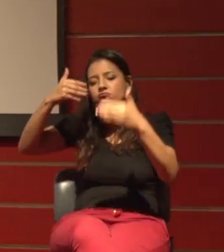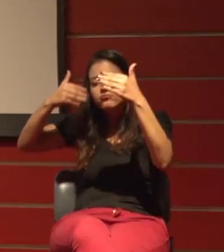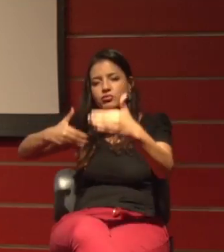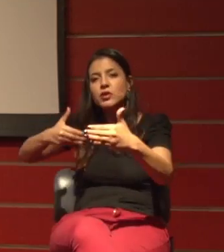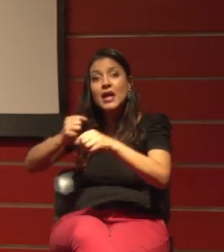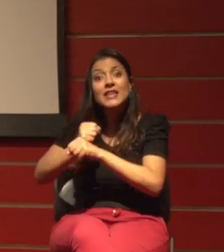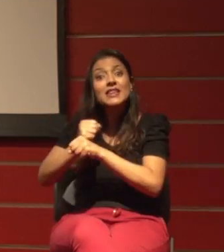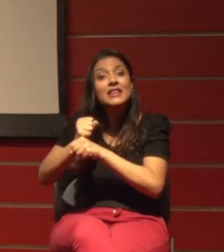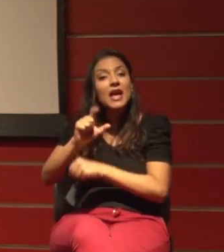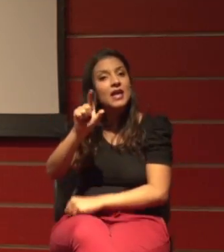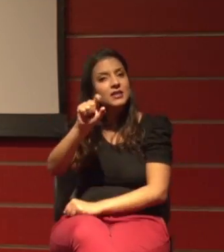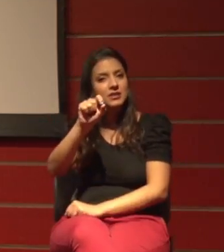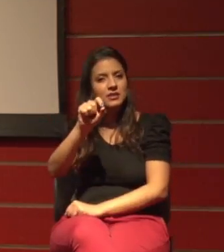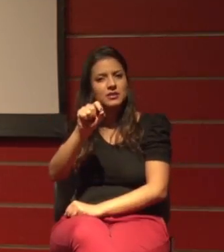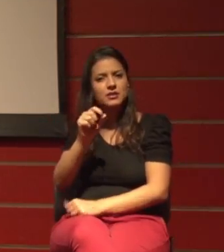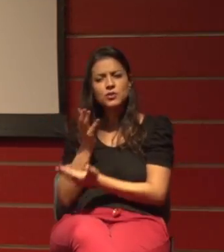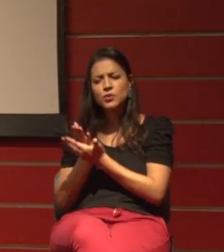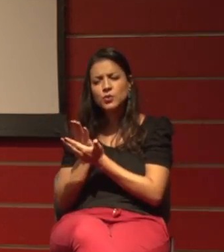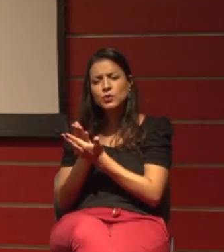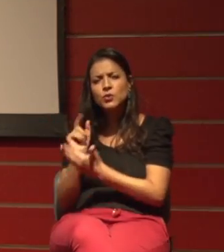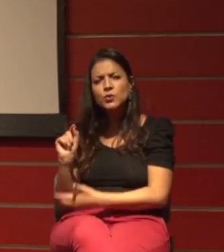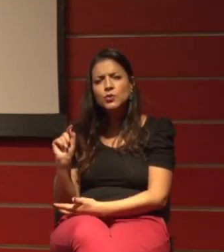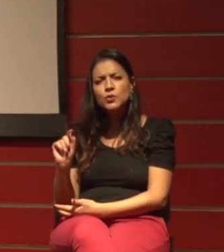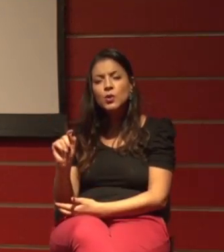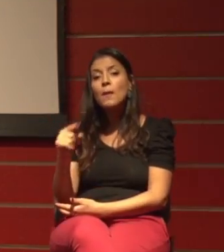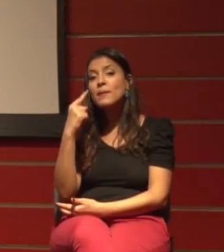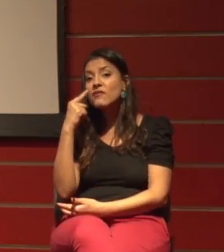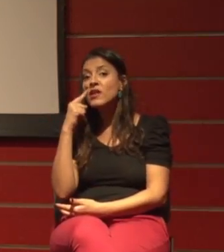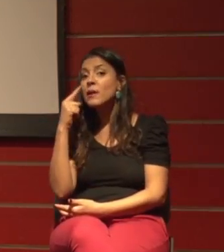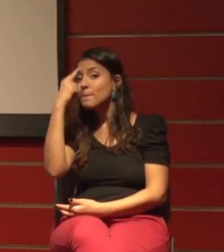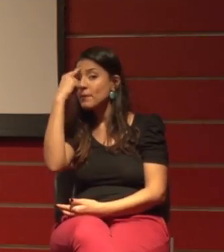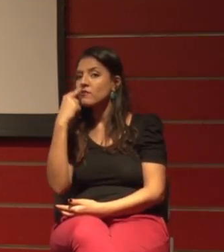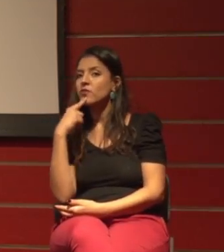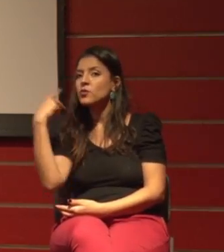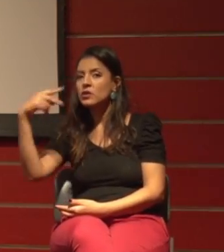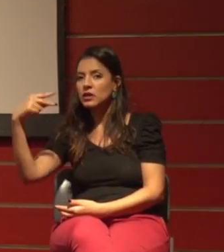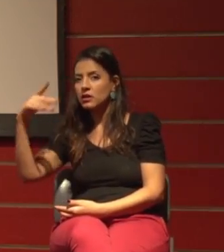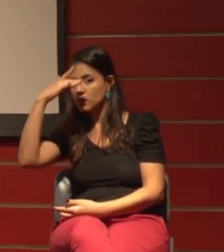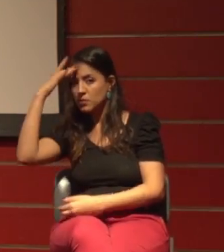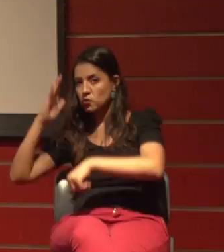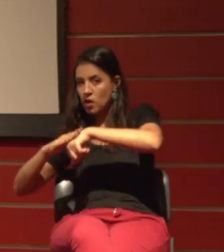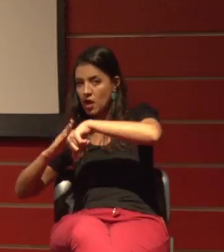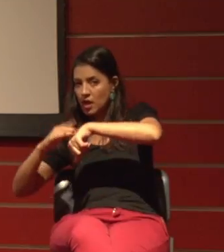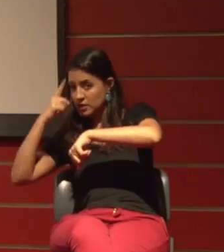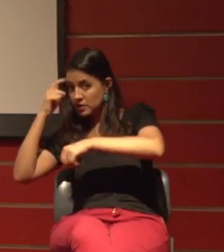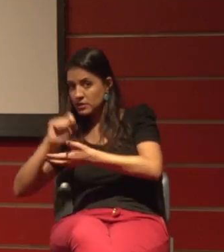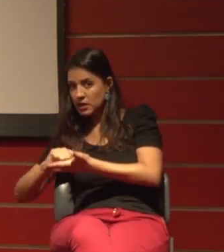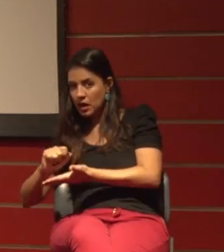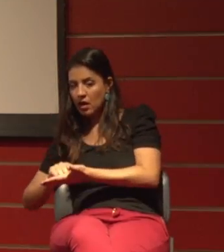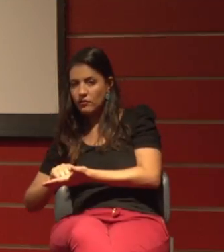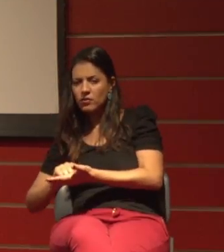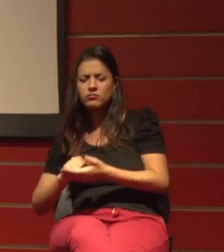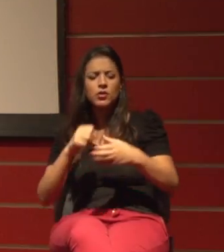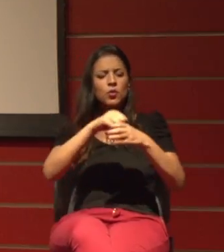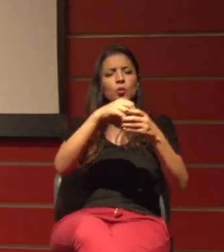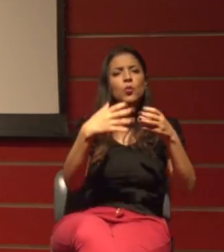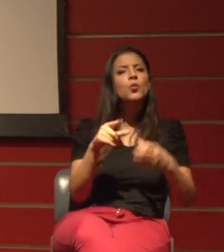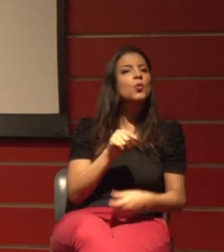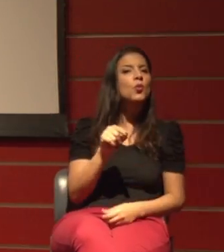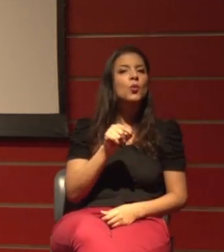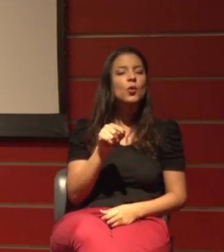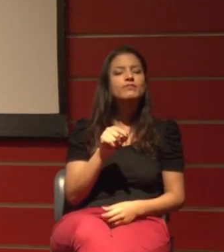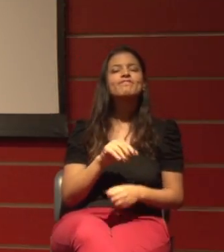anos para ter um perfil tanto de quem escreve quanto da da do conteúdo desses romances né